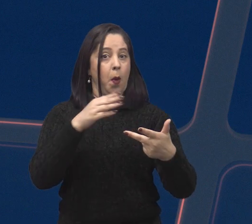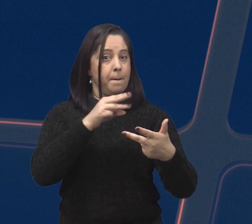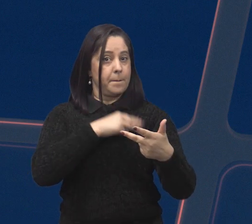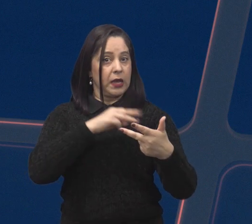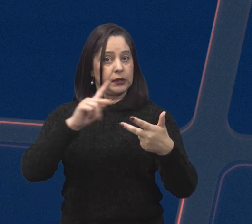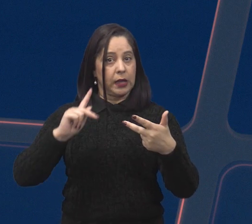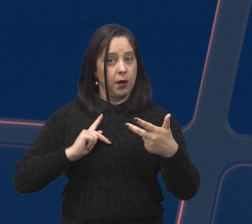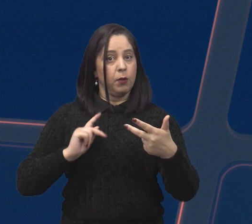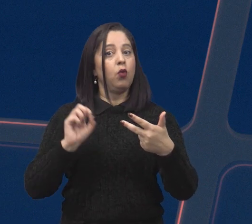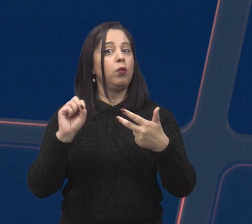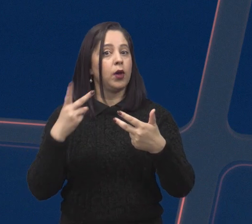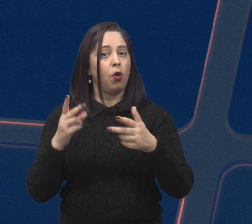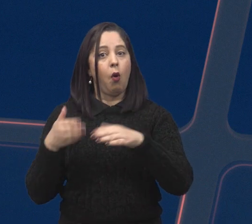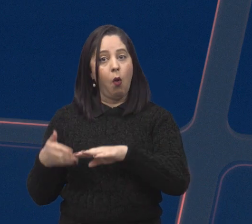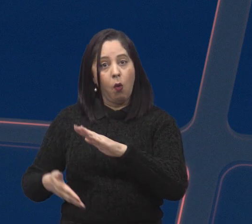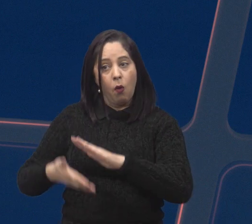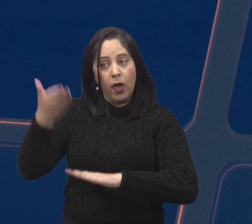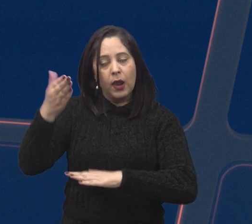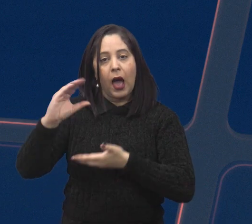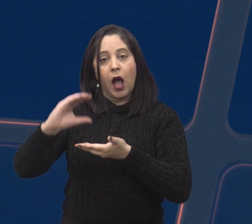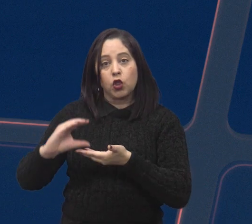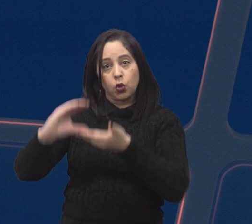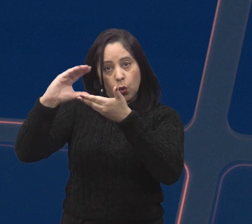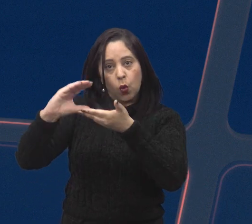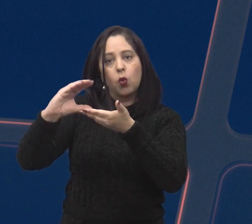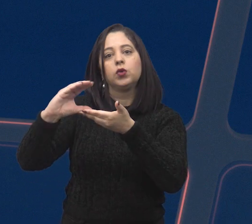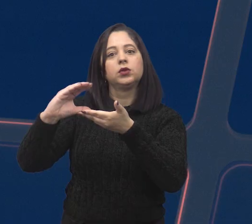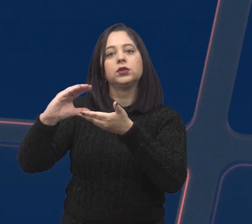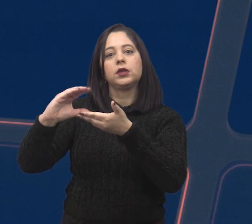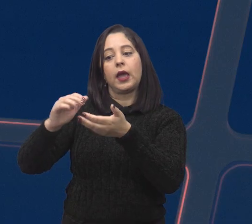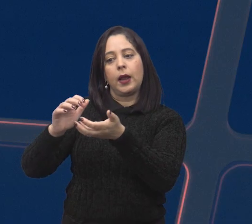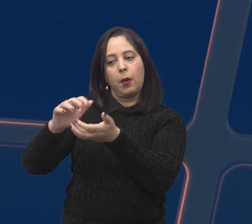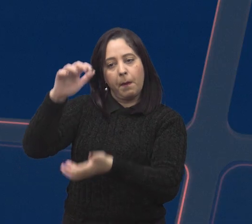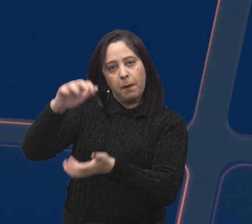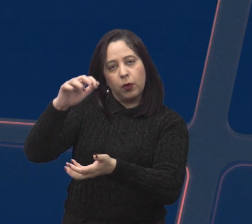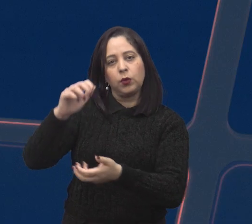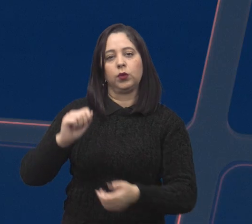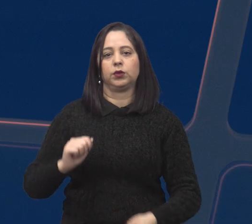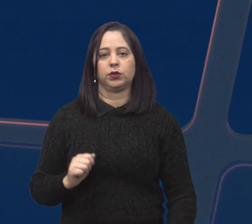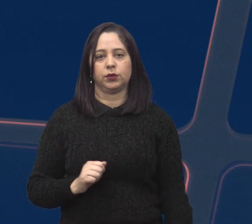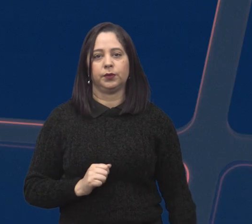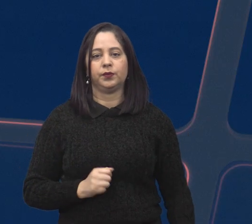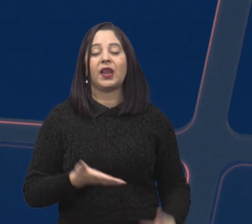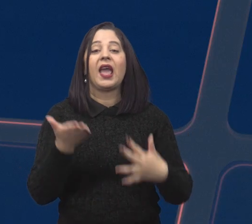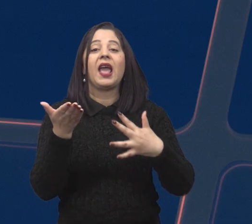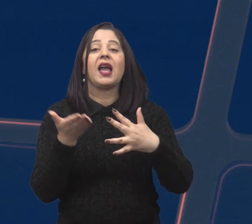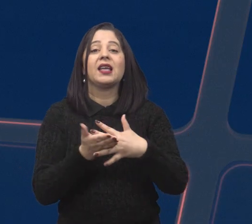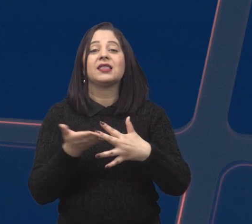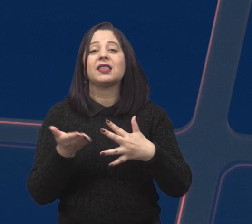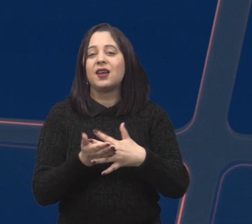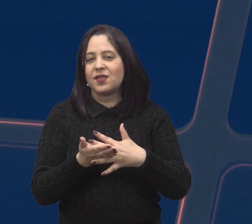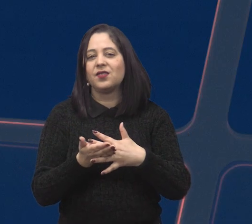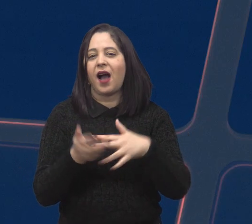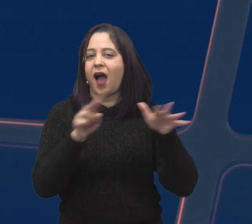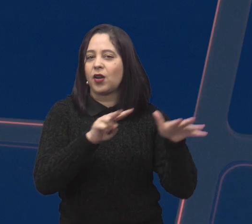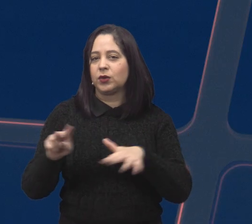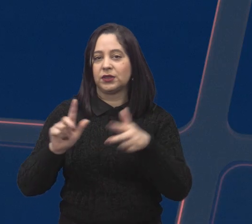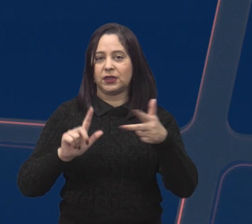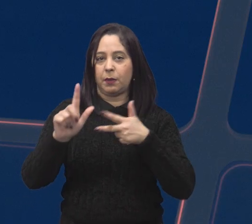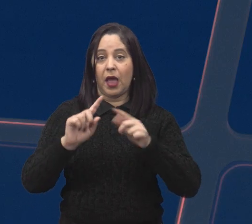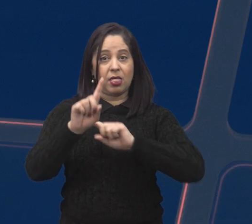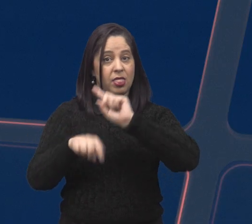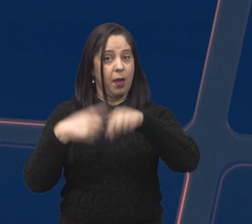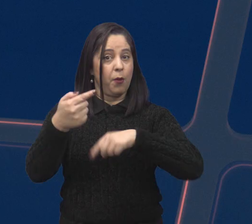no Ministério Público ou ainda no Conselho Municipal da Pessoa Idosa. Primeira pausa do